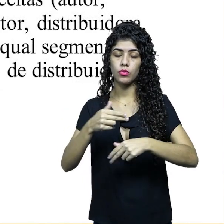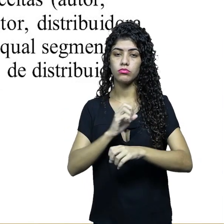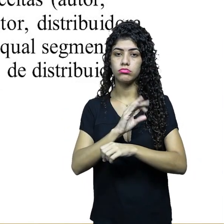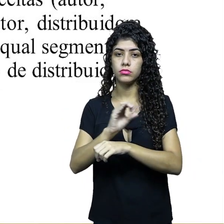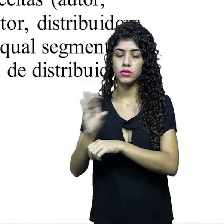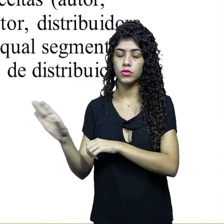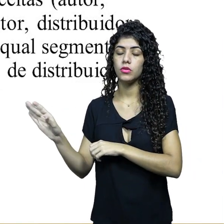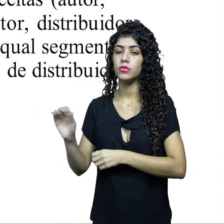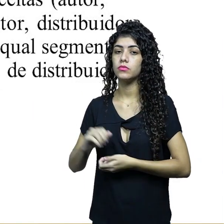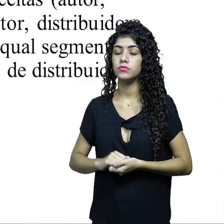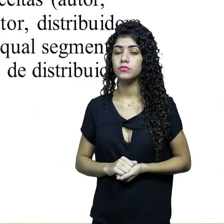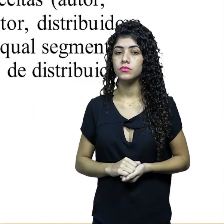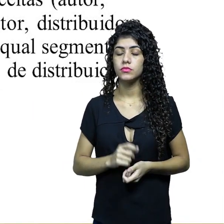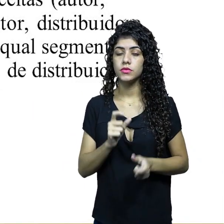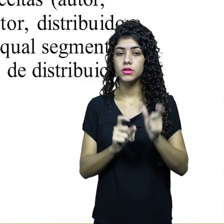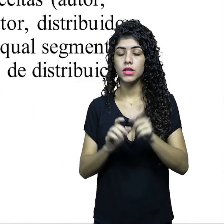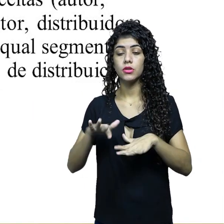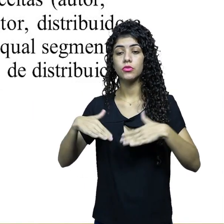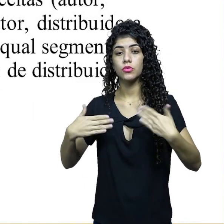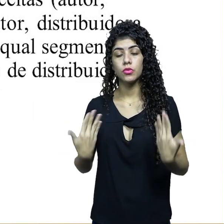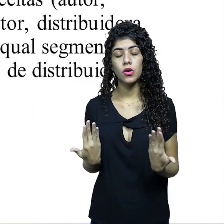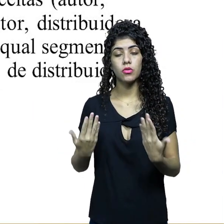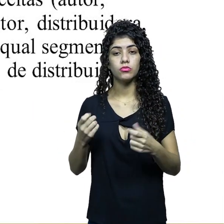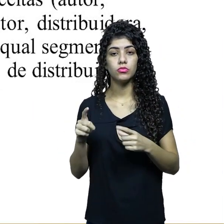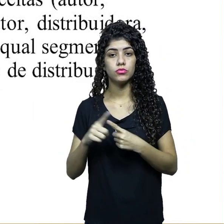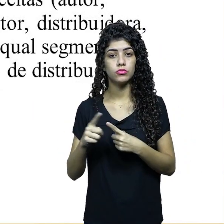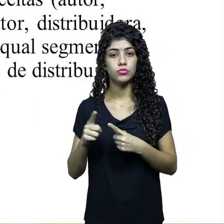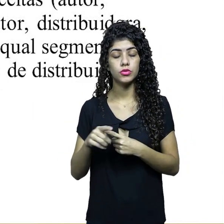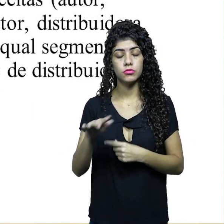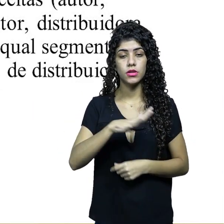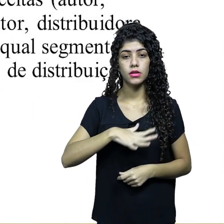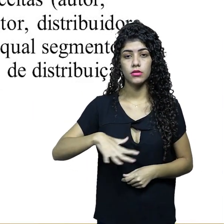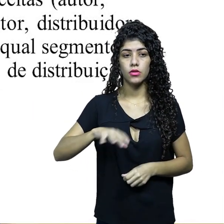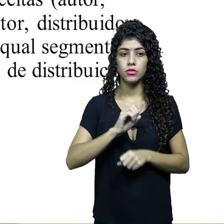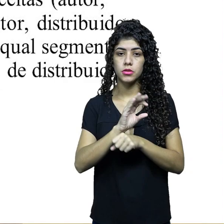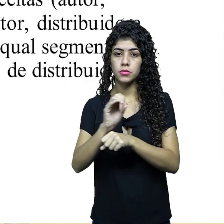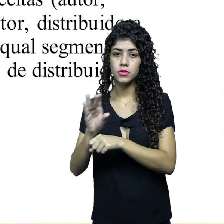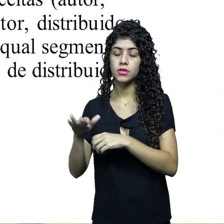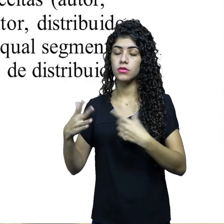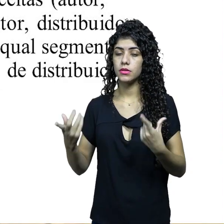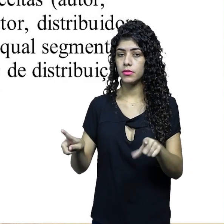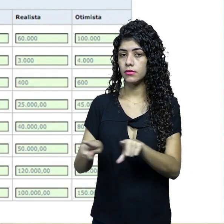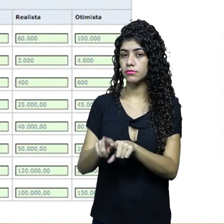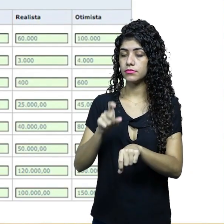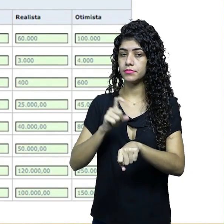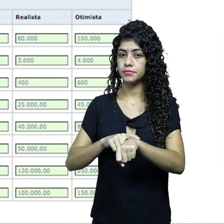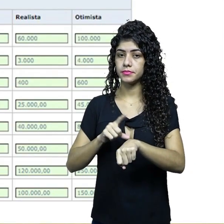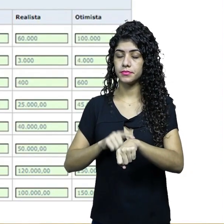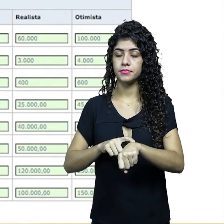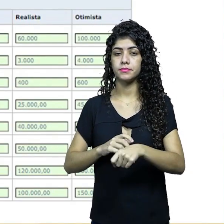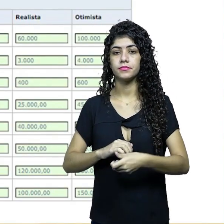etc. Indicando em qual segmento de mercado, território de distribuição e tempo.